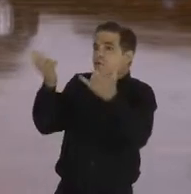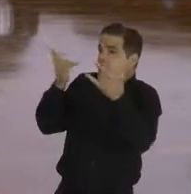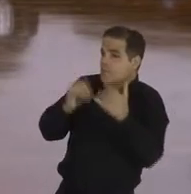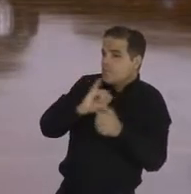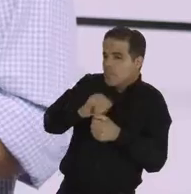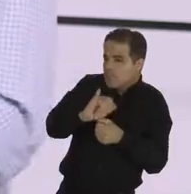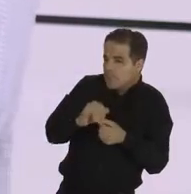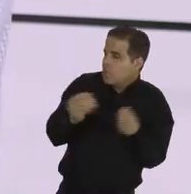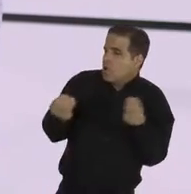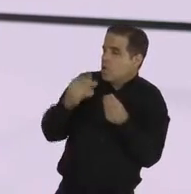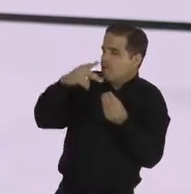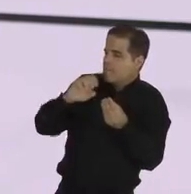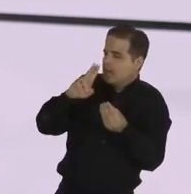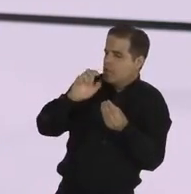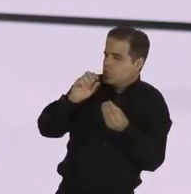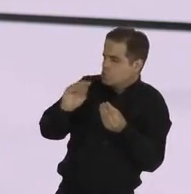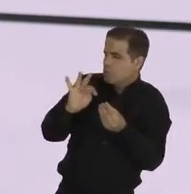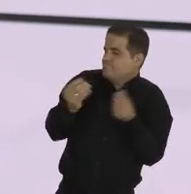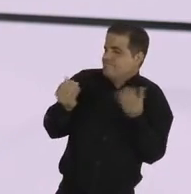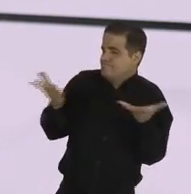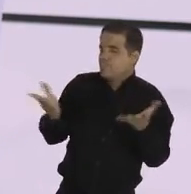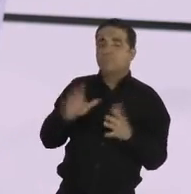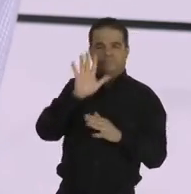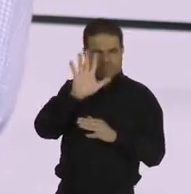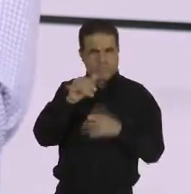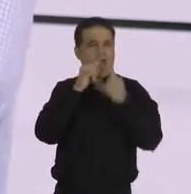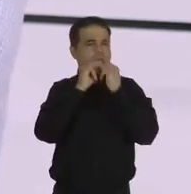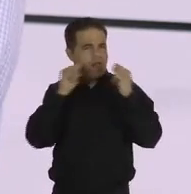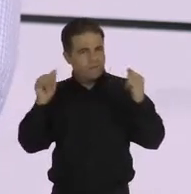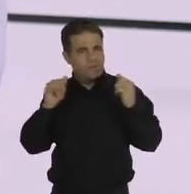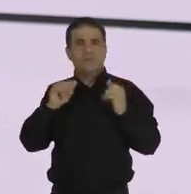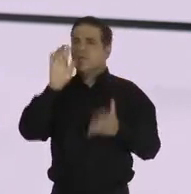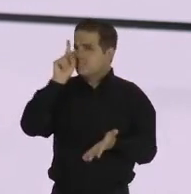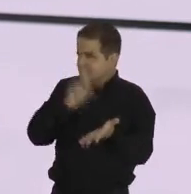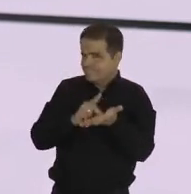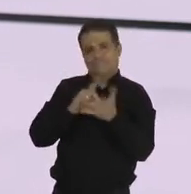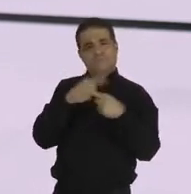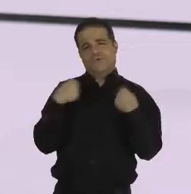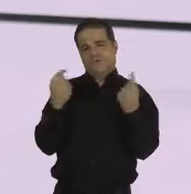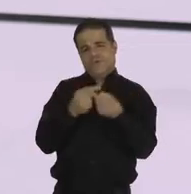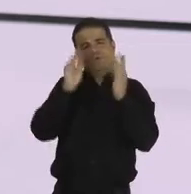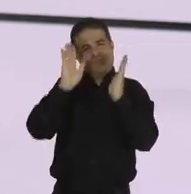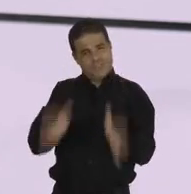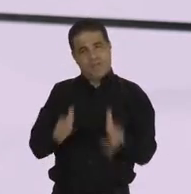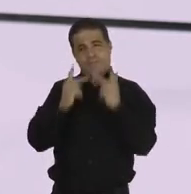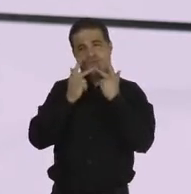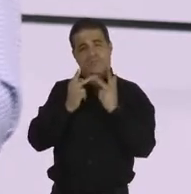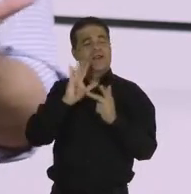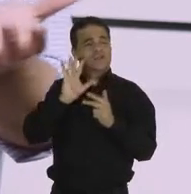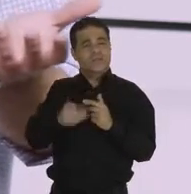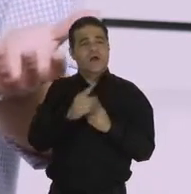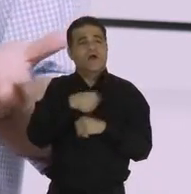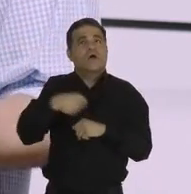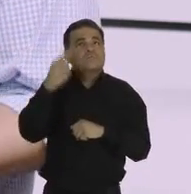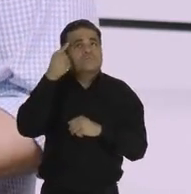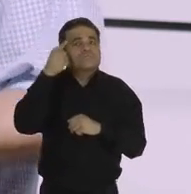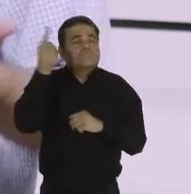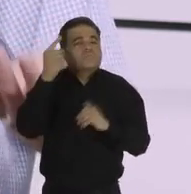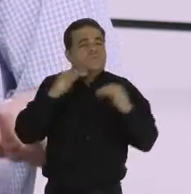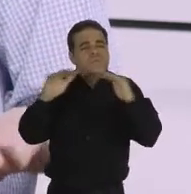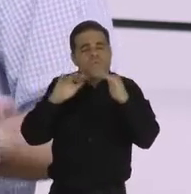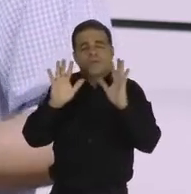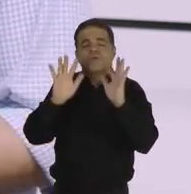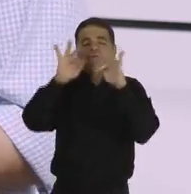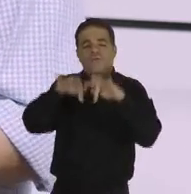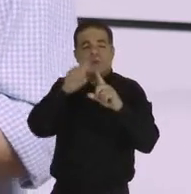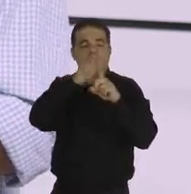está a Peugeot Juliana a eletrificação já é uma realidade com a Peugeot a gente pode dizer nosso primeiro movimento